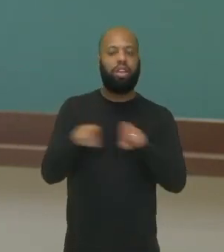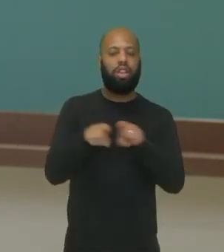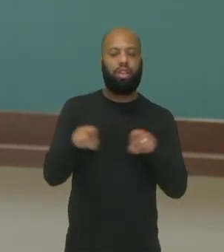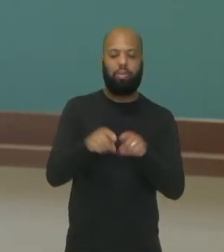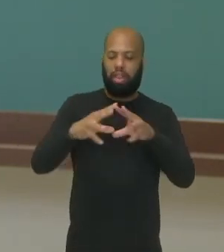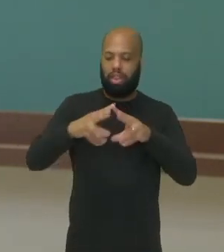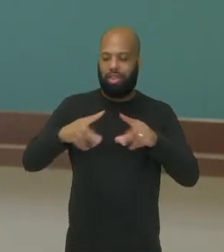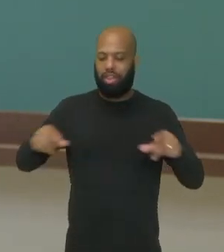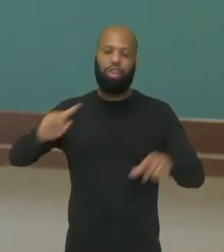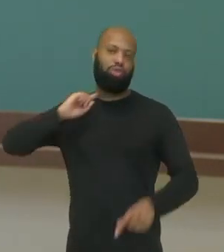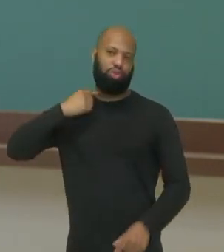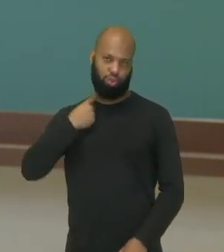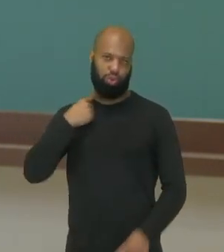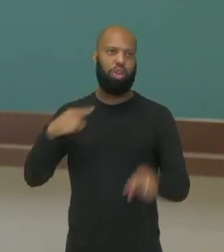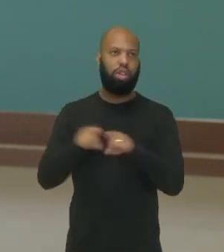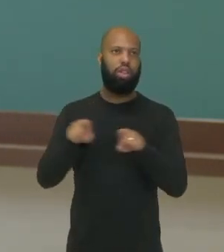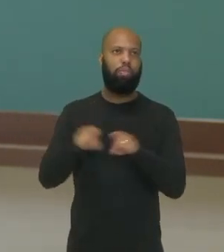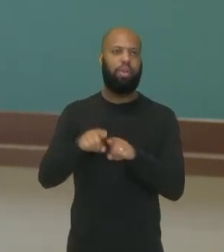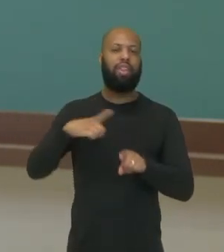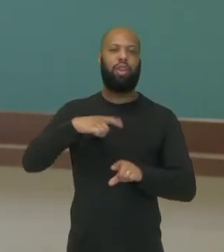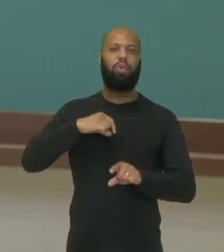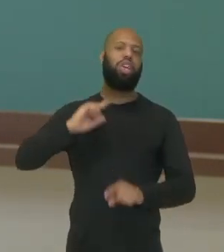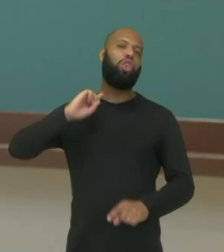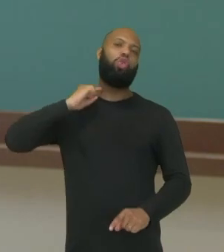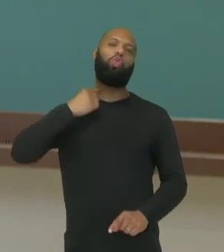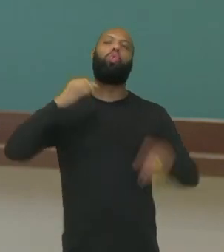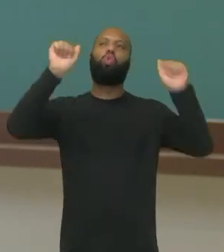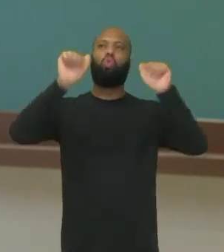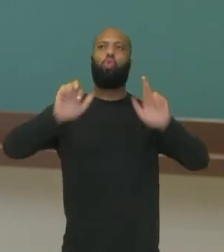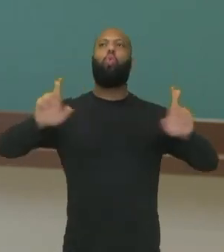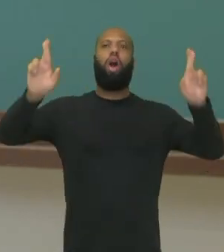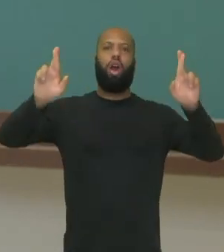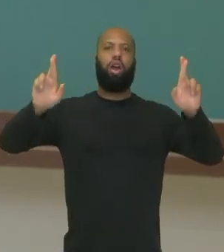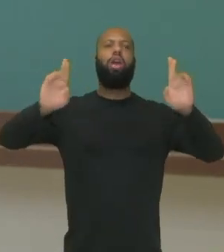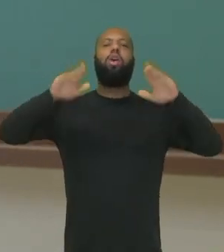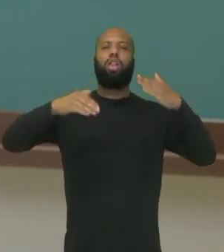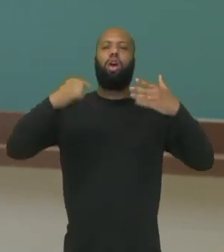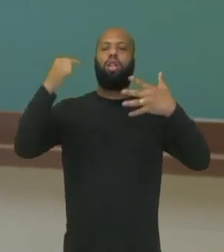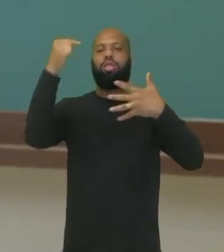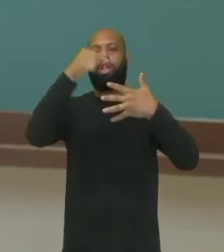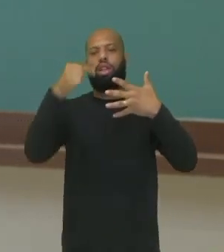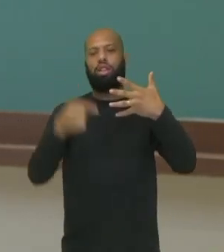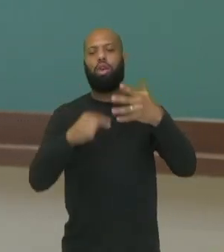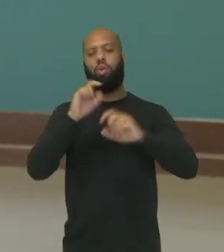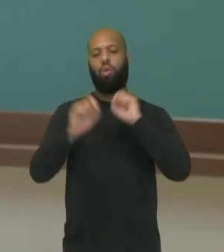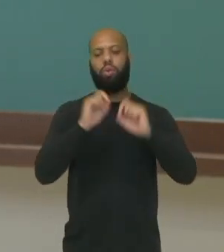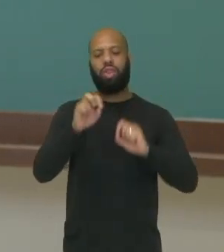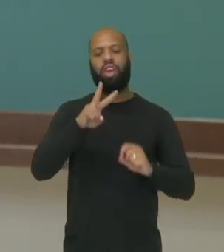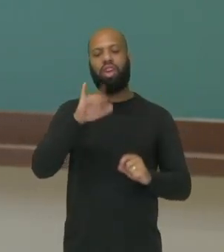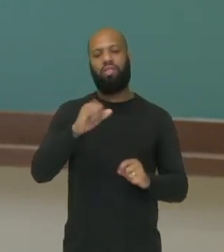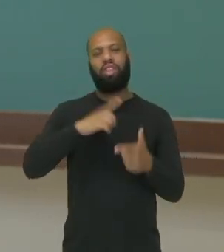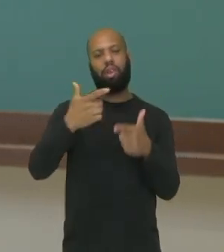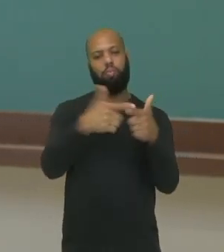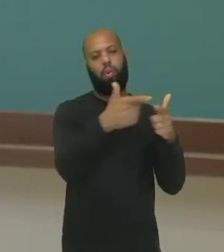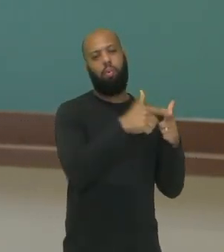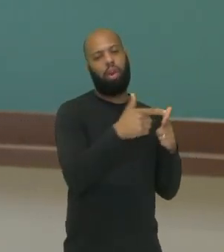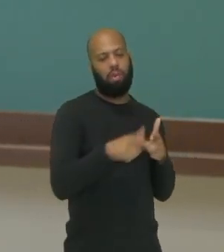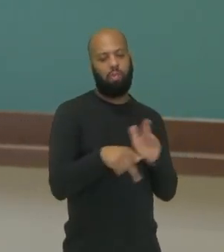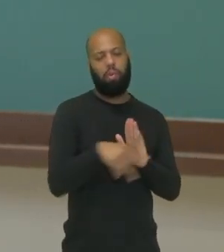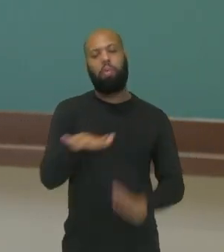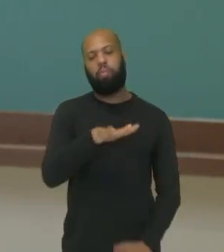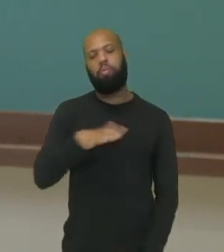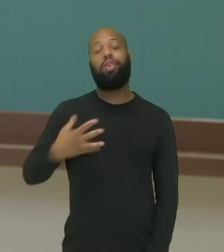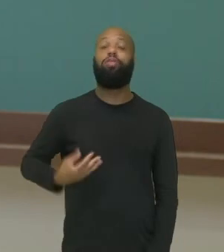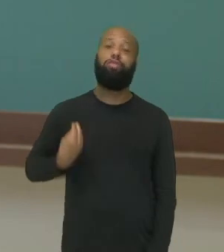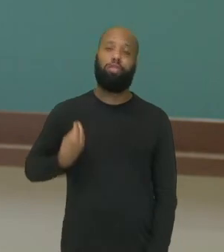a degradação, também a poluição do ar, né? São fatores, então, que provocam a extinção da espécie, são problemas ambientais